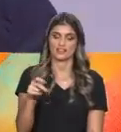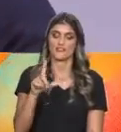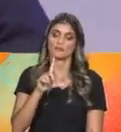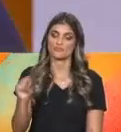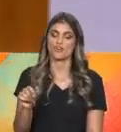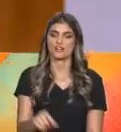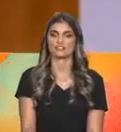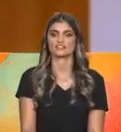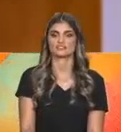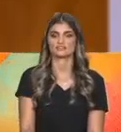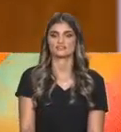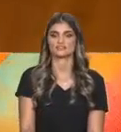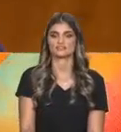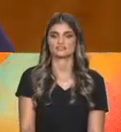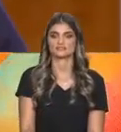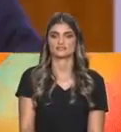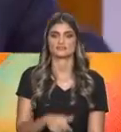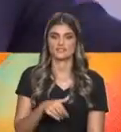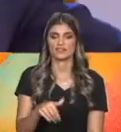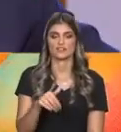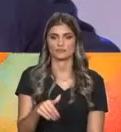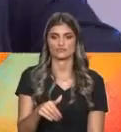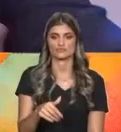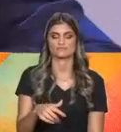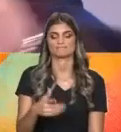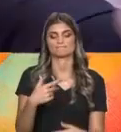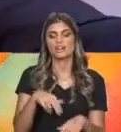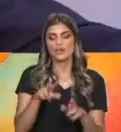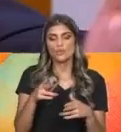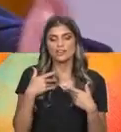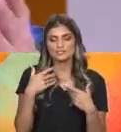embora, vamos desejar com cansaço, para as